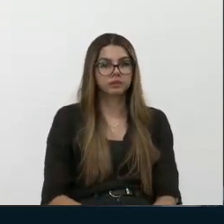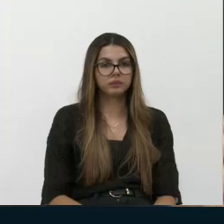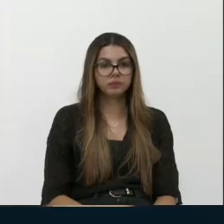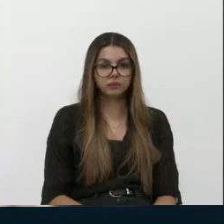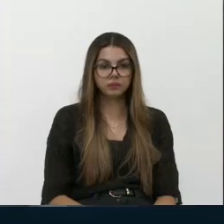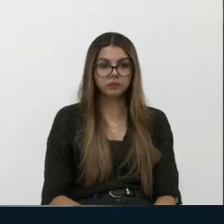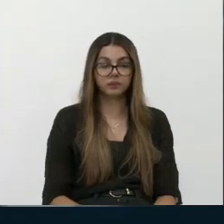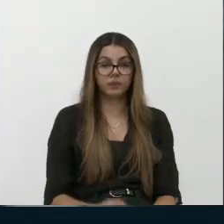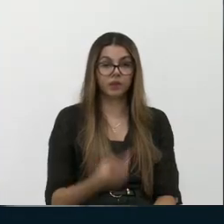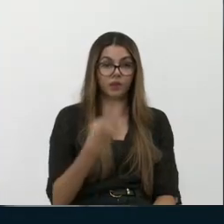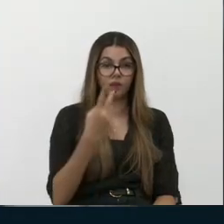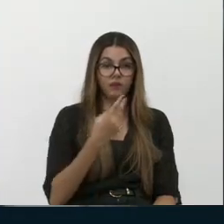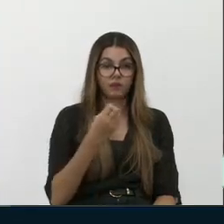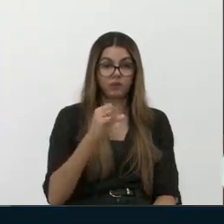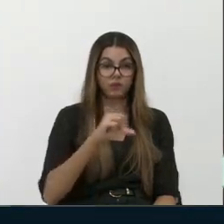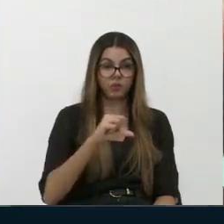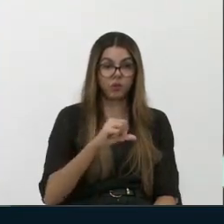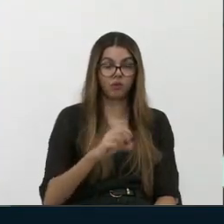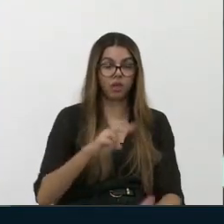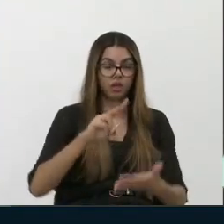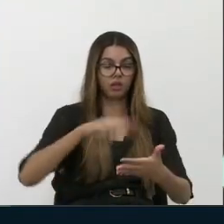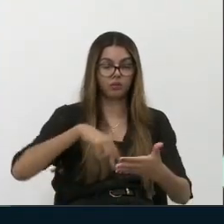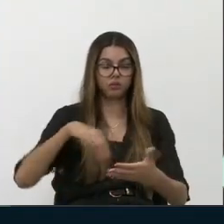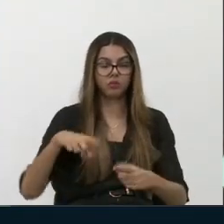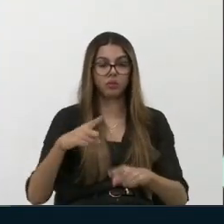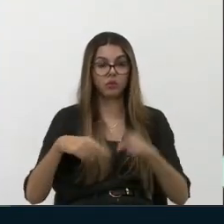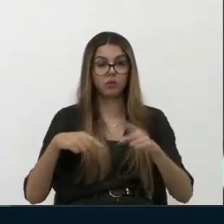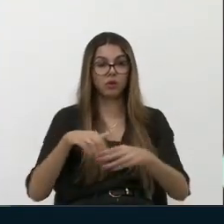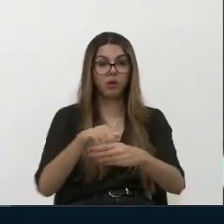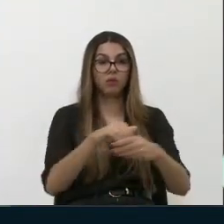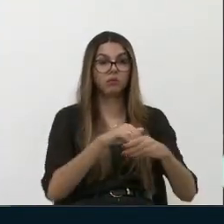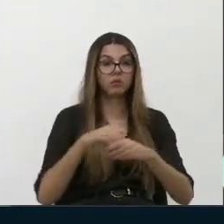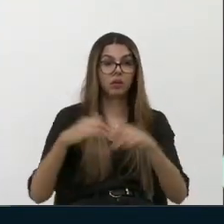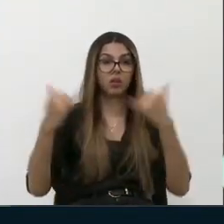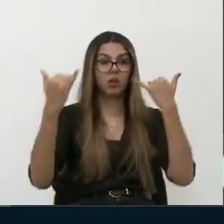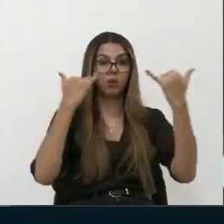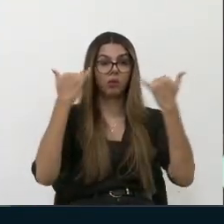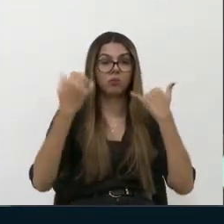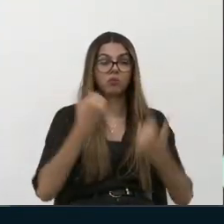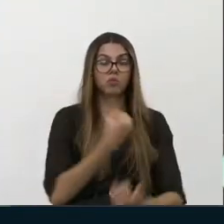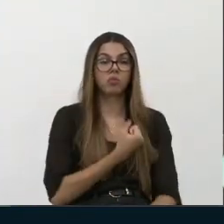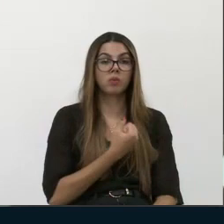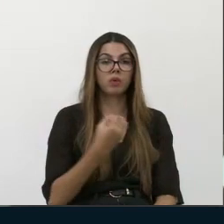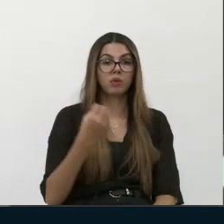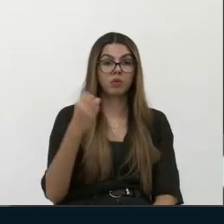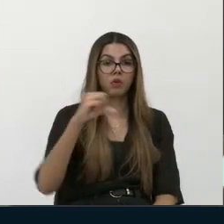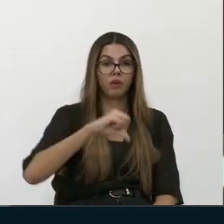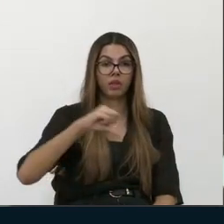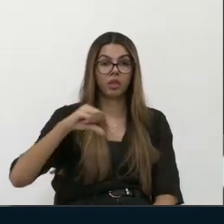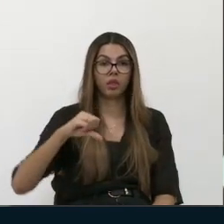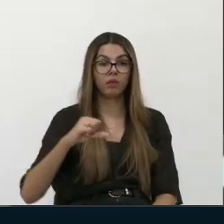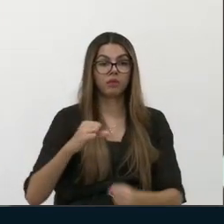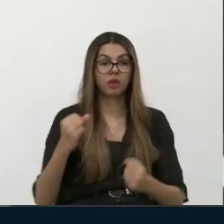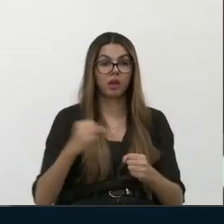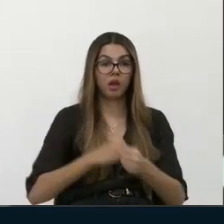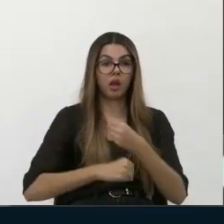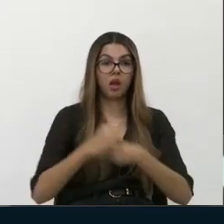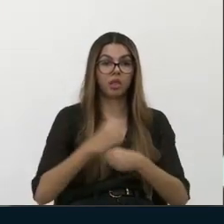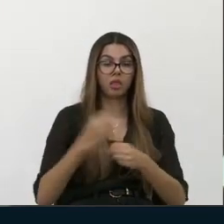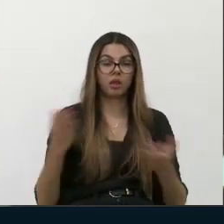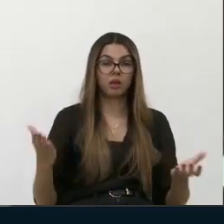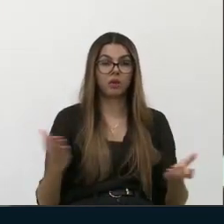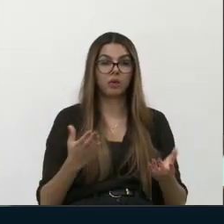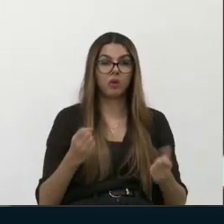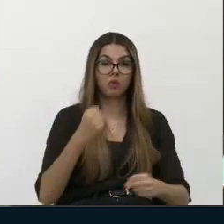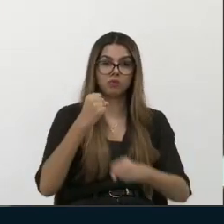Item 29. Leitura, discussão e votação do requerimento de informação número 99/2024. Informações sobre as